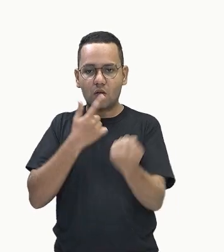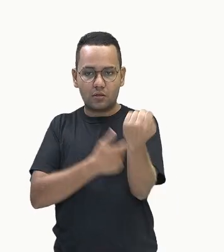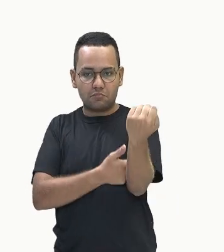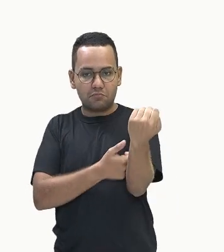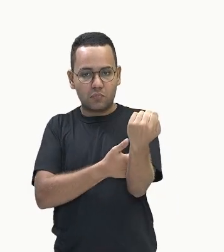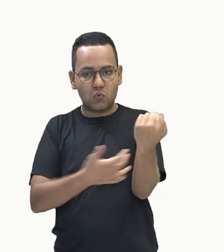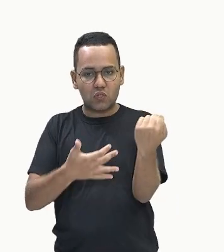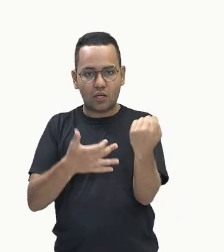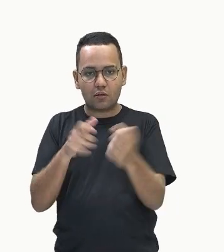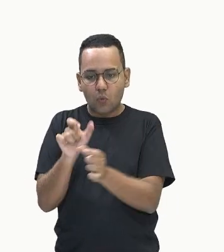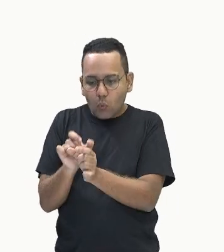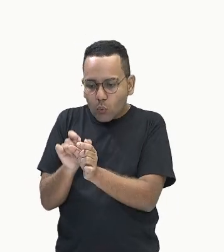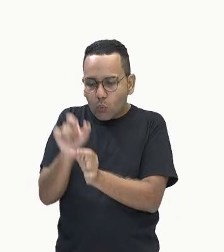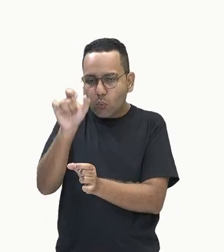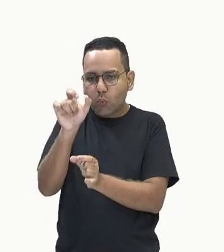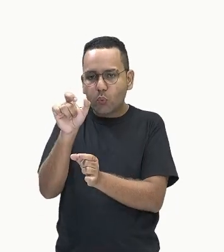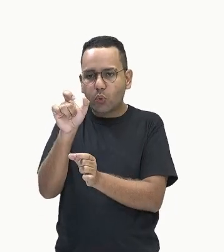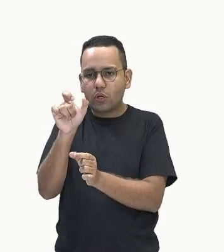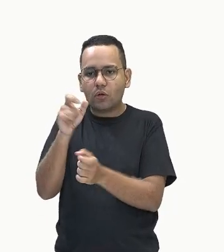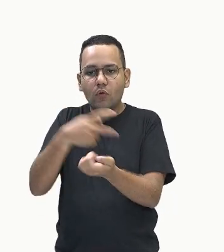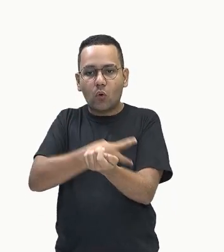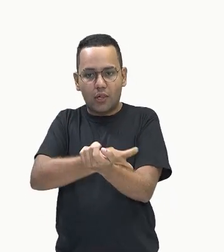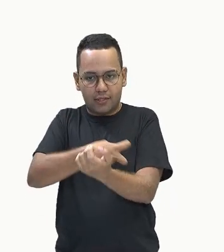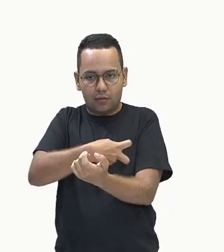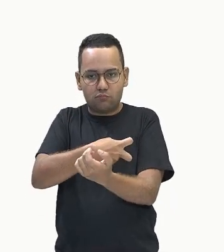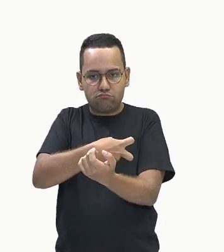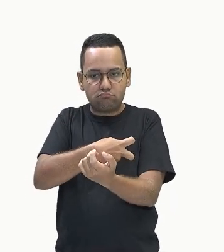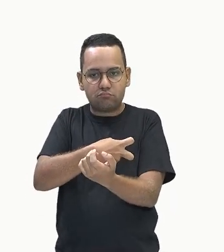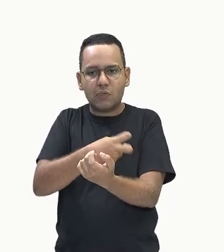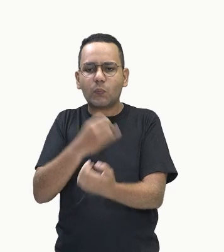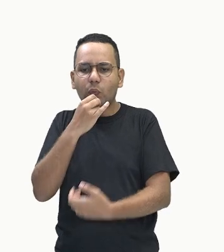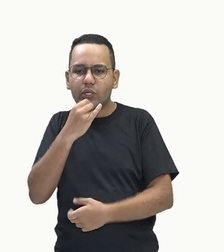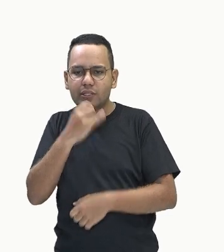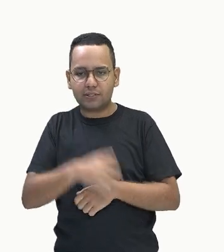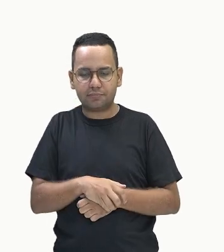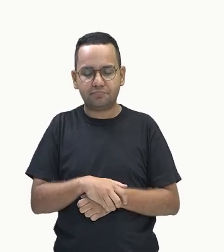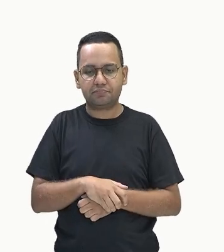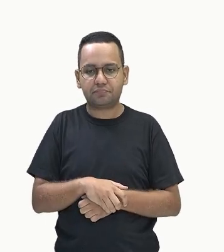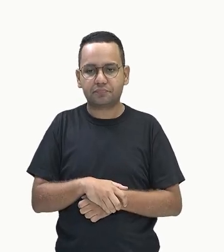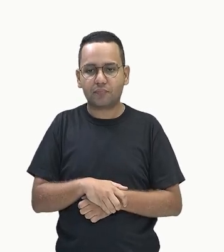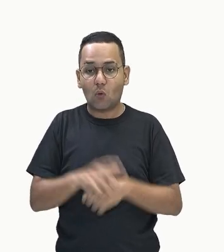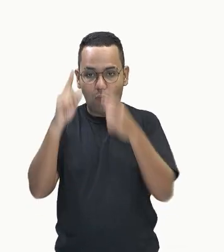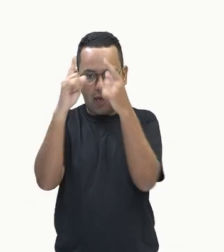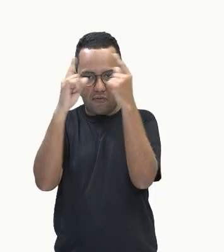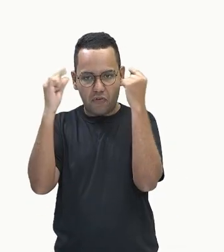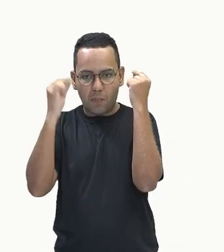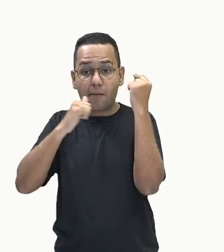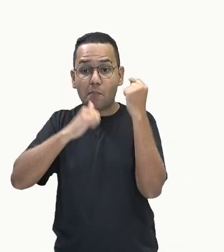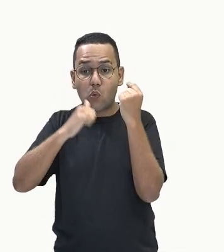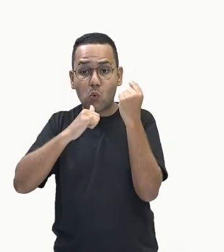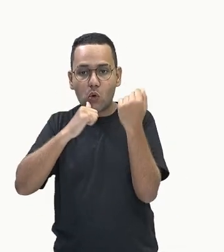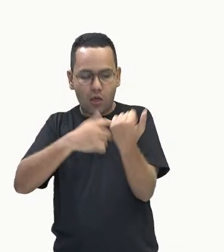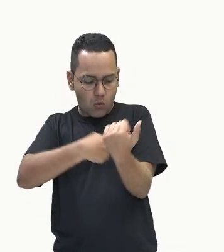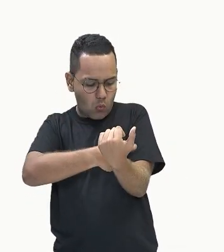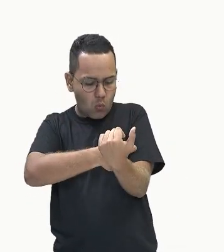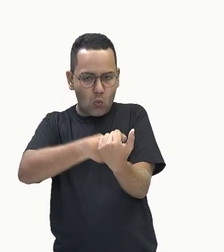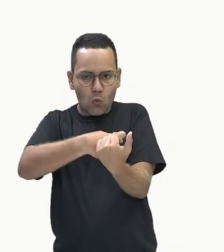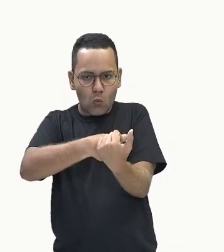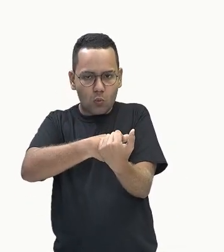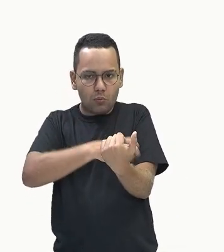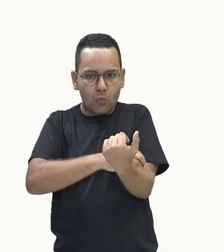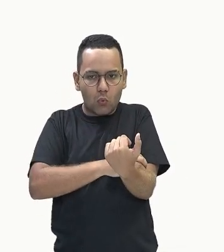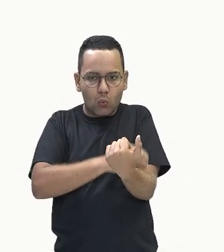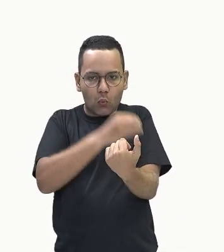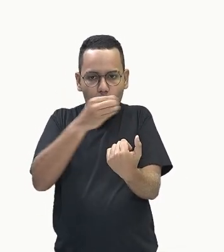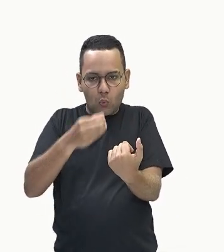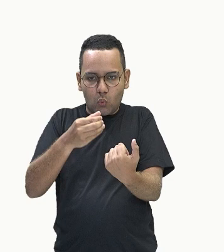estar centrifugada, Foi uma enfermeira ali coletou uma amostra de sangue, colocou no tubo de ensaio e ele está